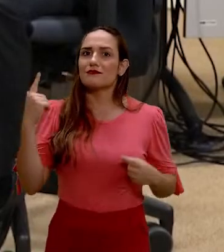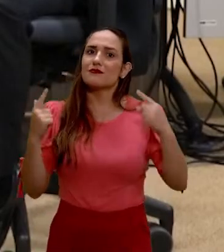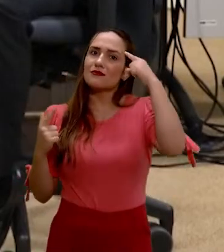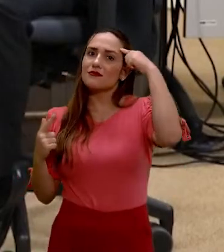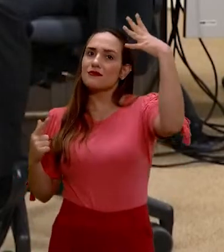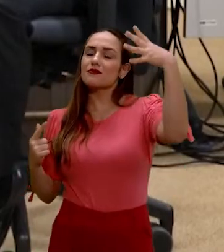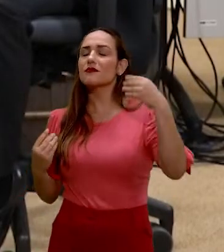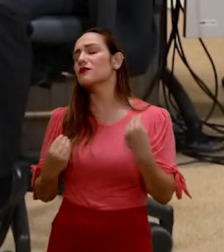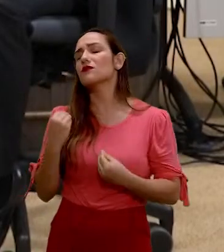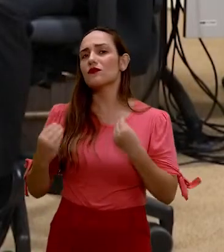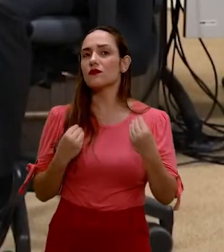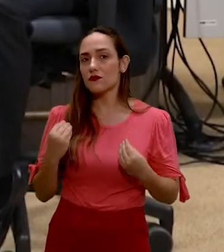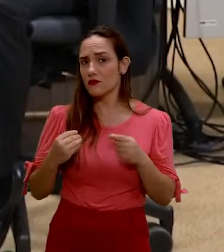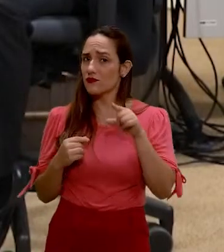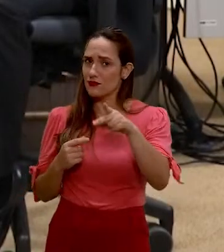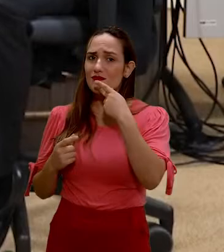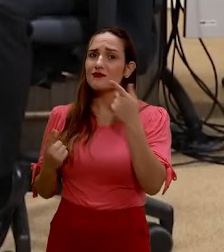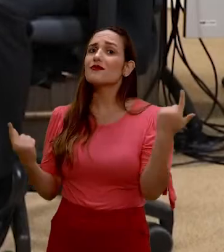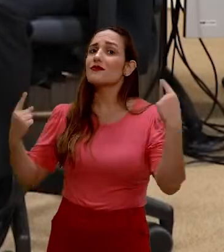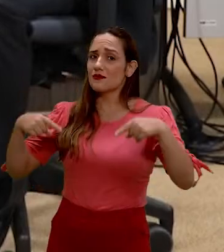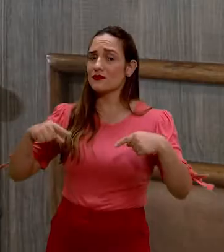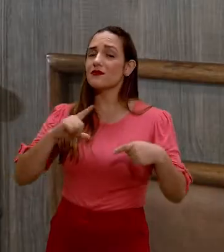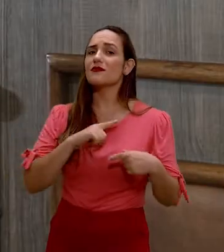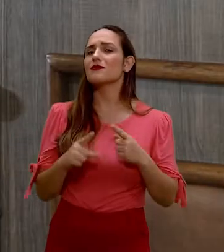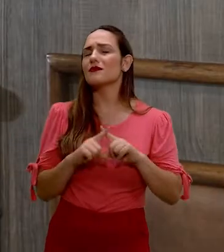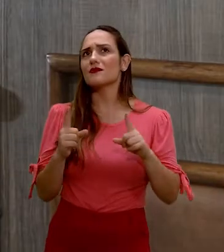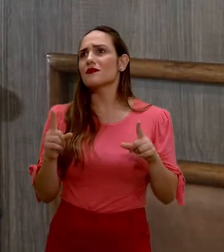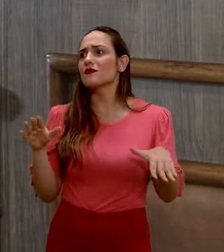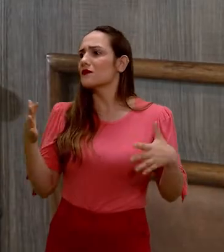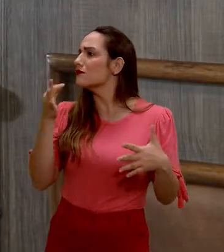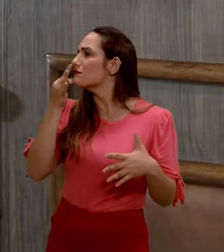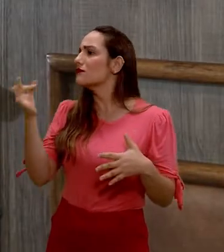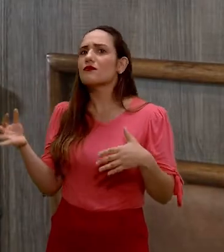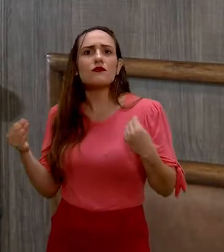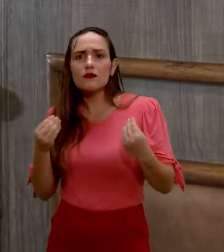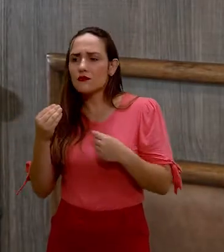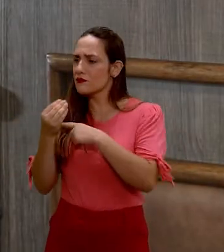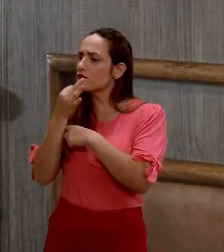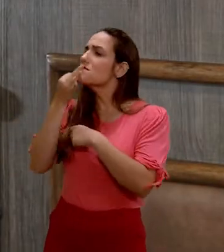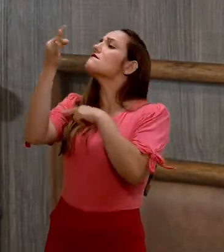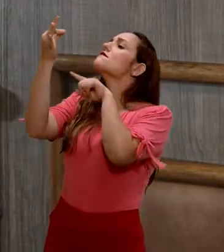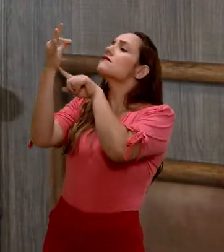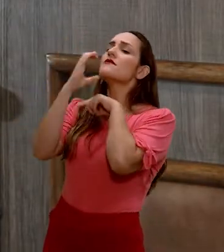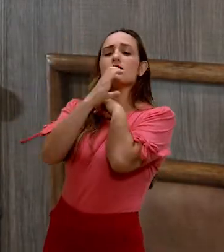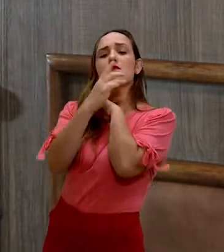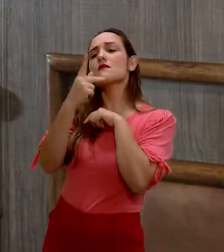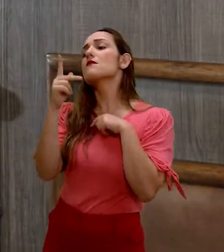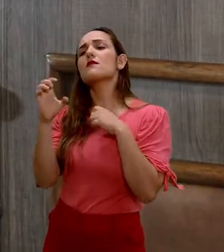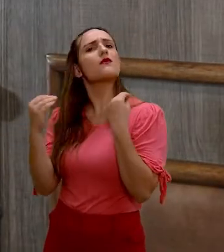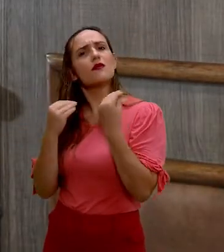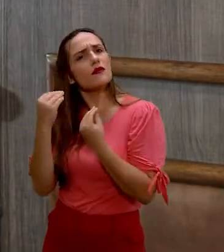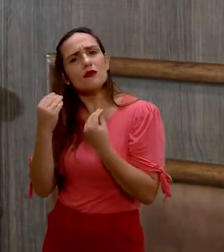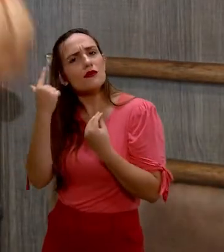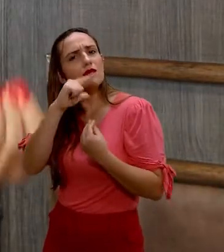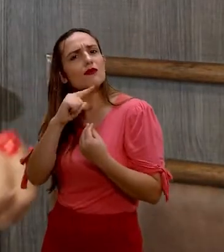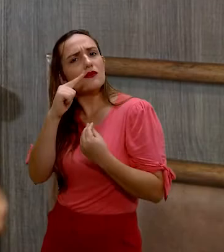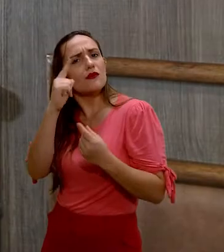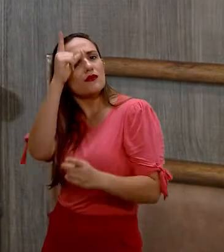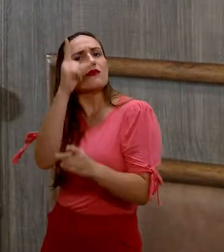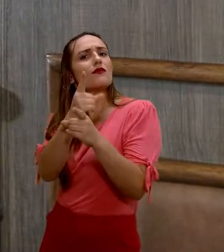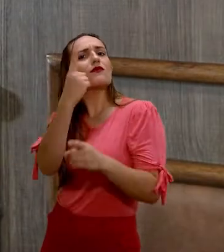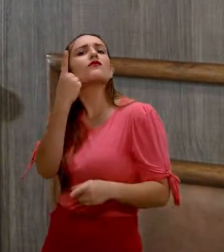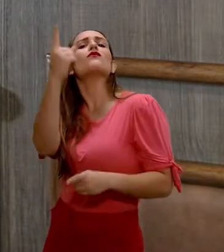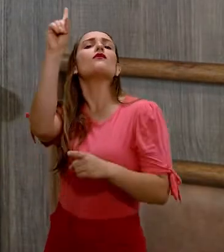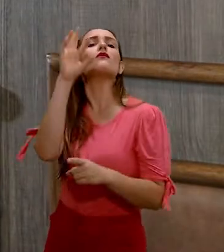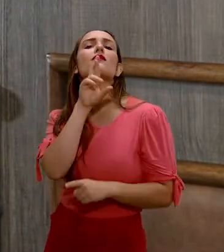senhor colocou aí qual era o desafio da época, né? Qual era o problema e como que surgiu a solução? Como pensaram nessa